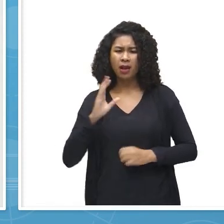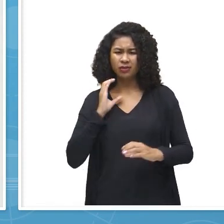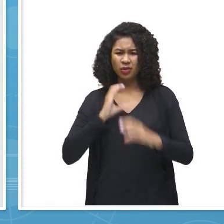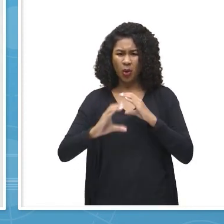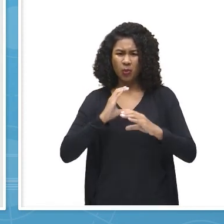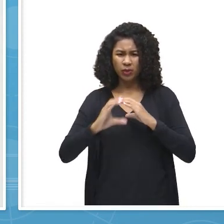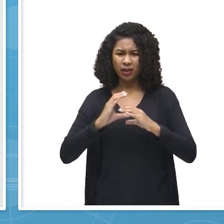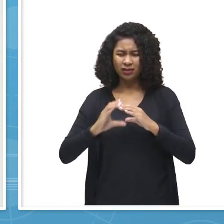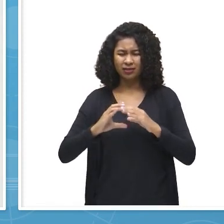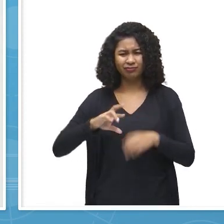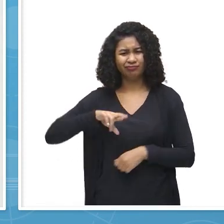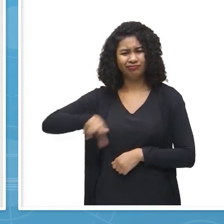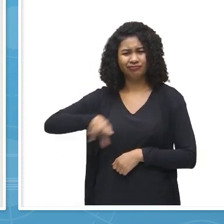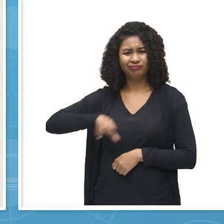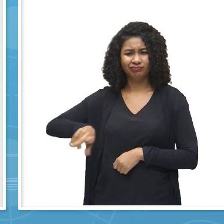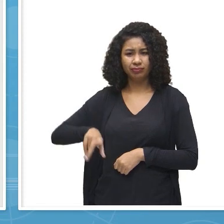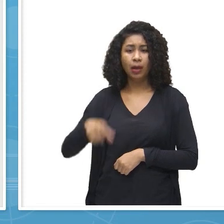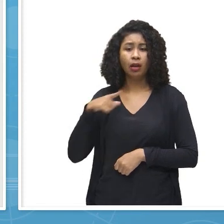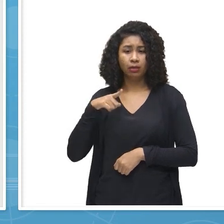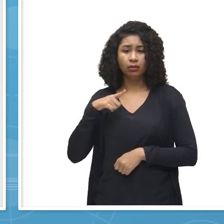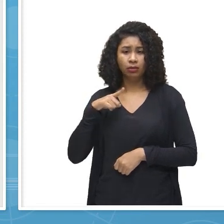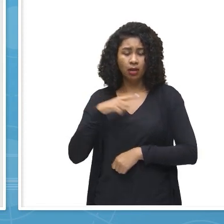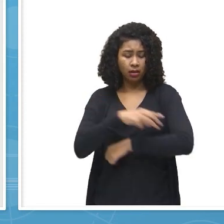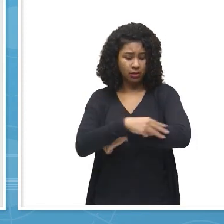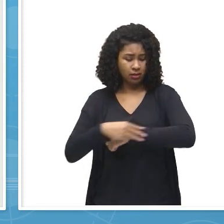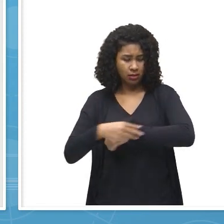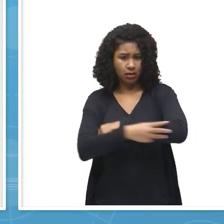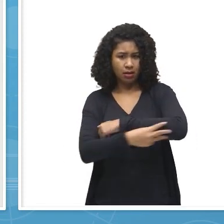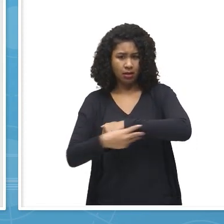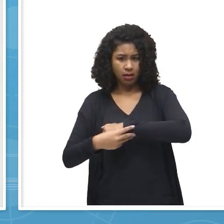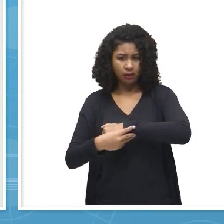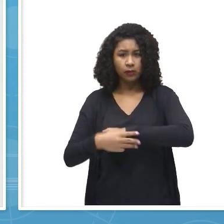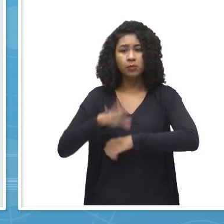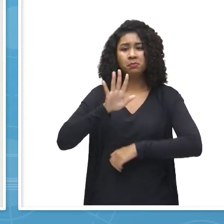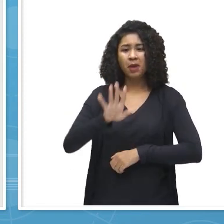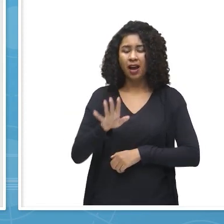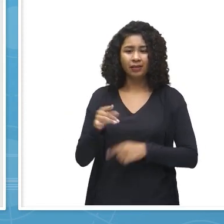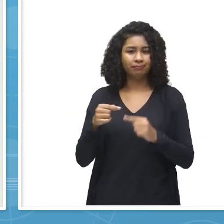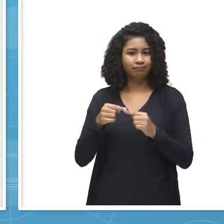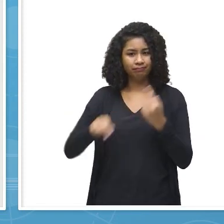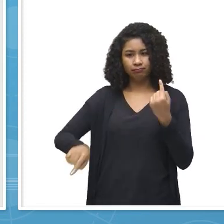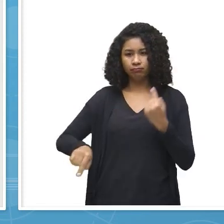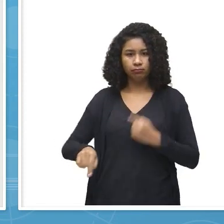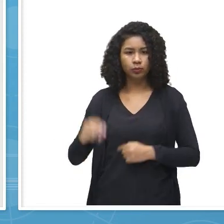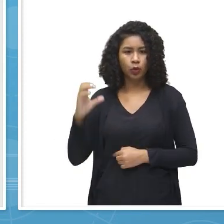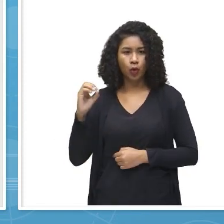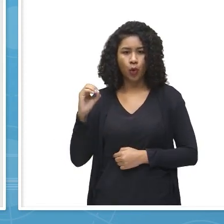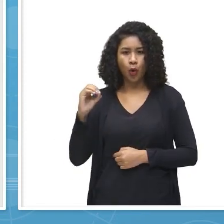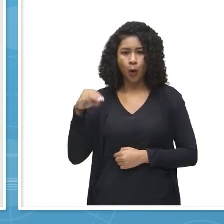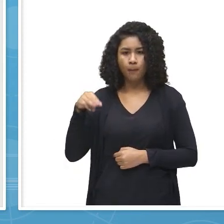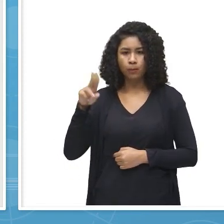Apesar dele ter terminações nervosas, né, não faz aí parte a comunicação das